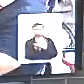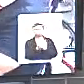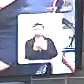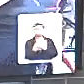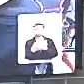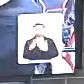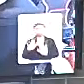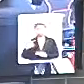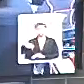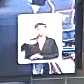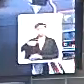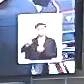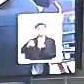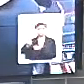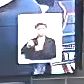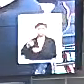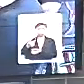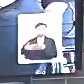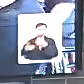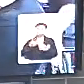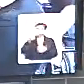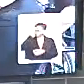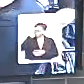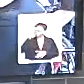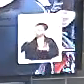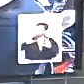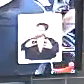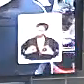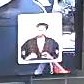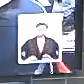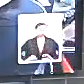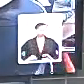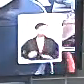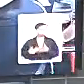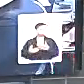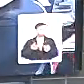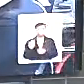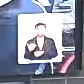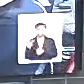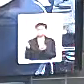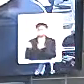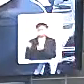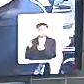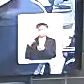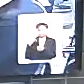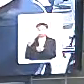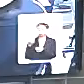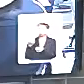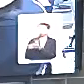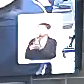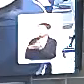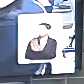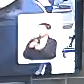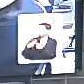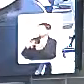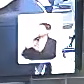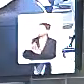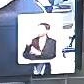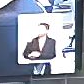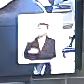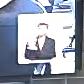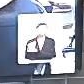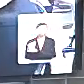coisinha vai a gente não qualquer cidadão inclusive tiver com qualquer regularidade no carro também vai ser barrado tá tô falando só de